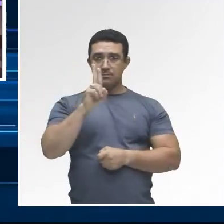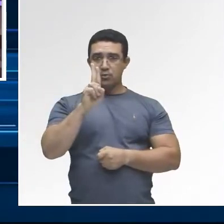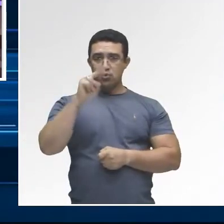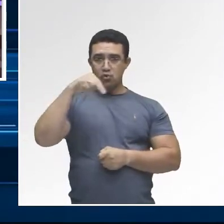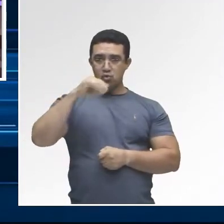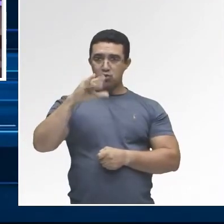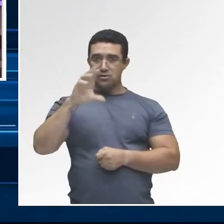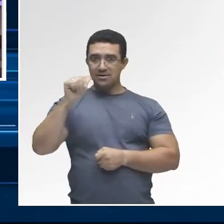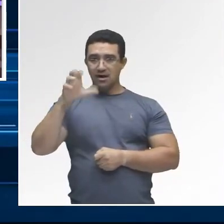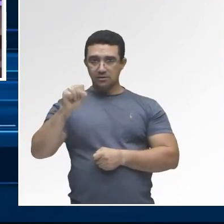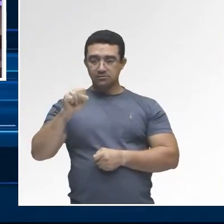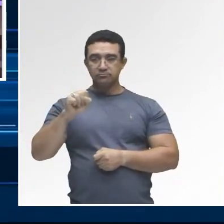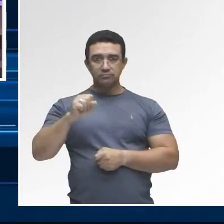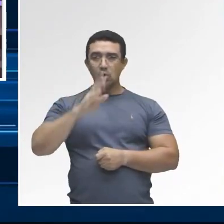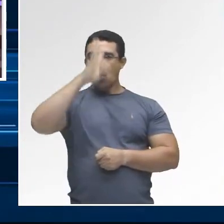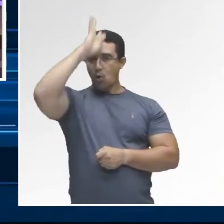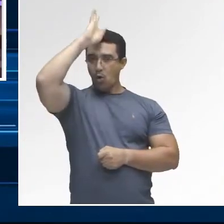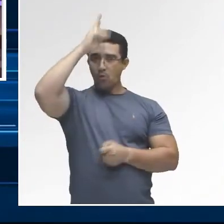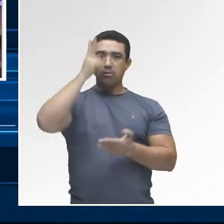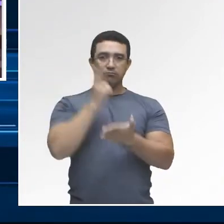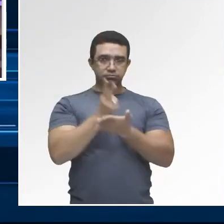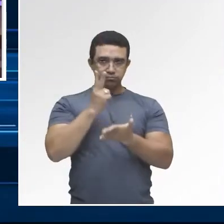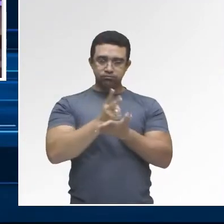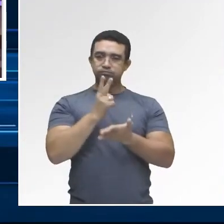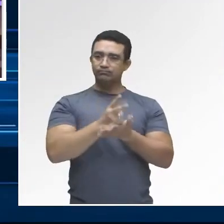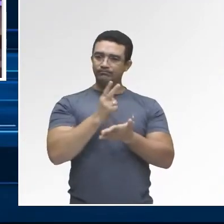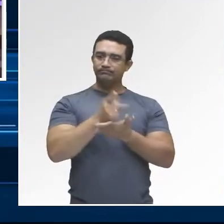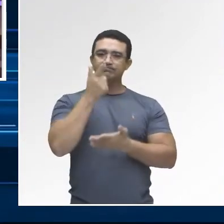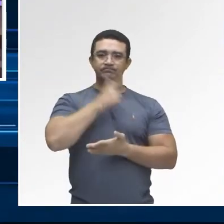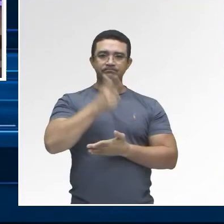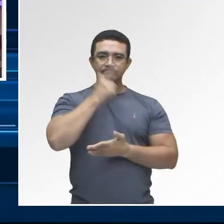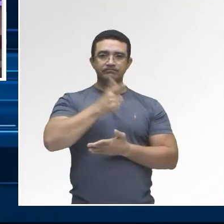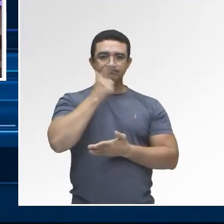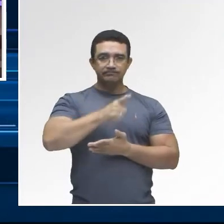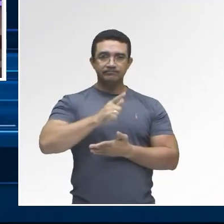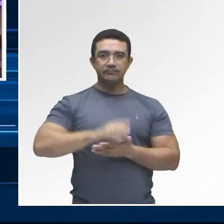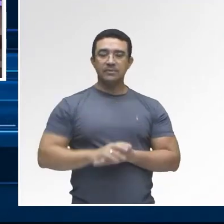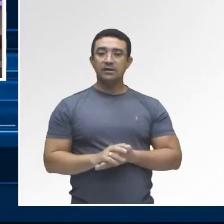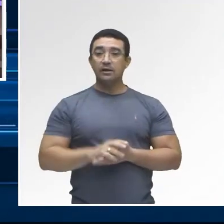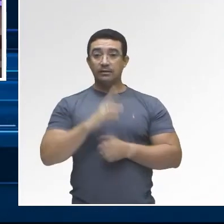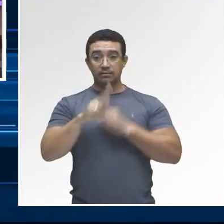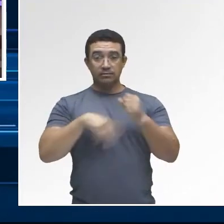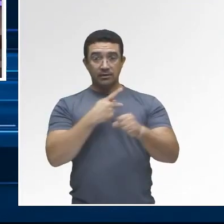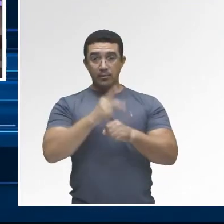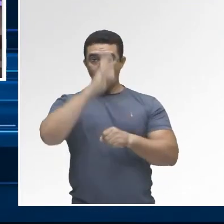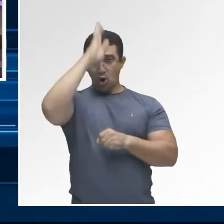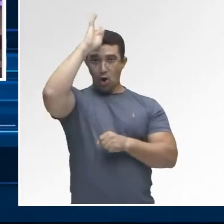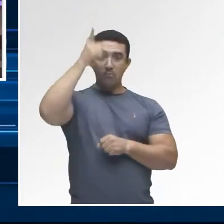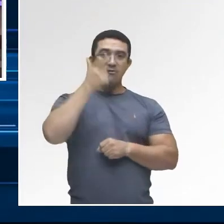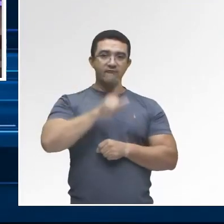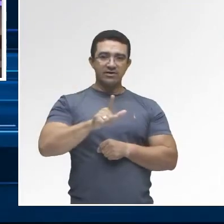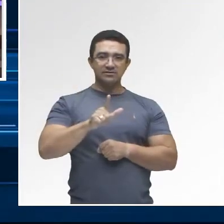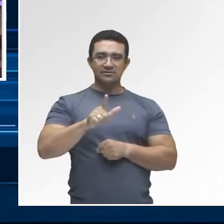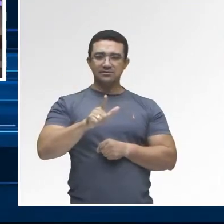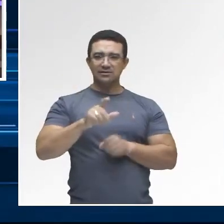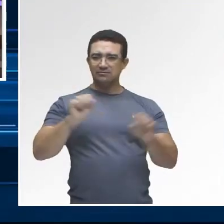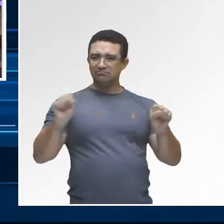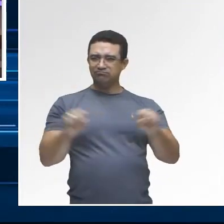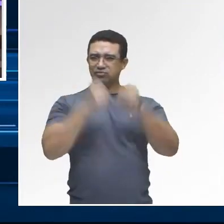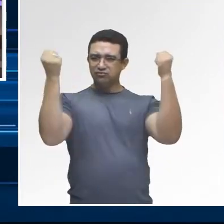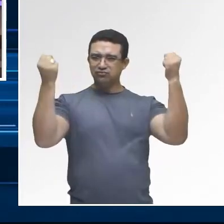Era tamanho o ranço de Roma com Cartago, que quando Roma vence, destrói o território cartaginês e joga